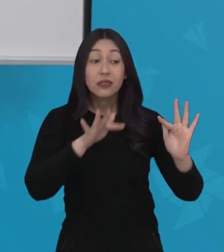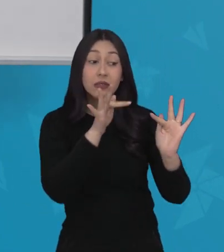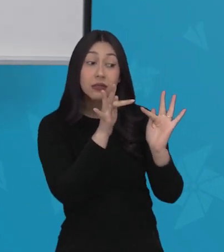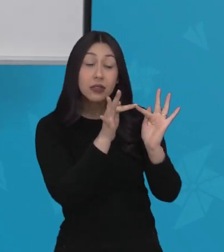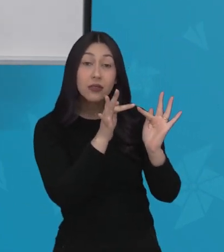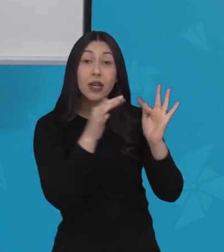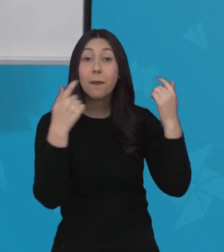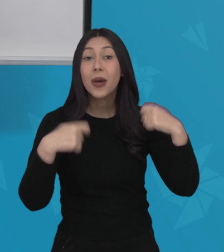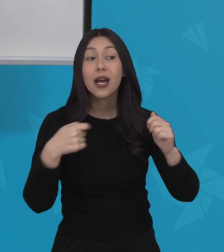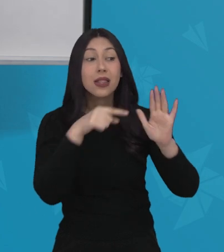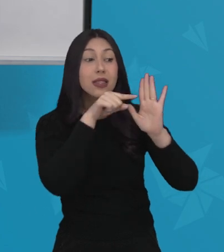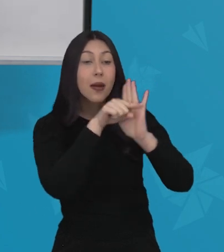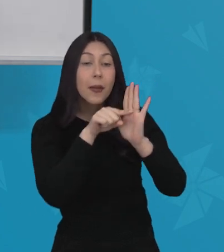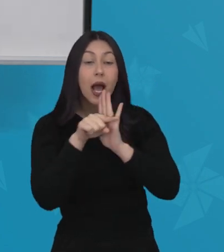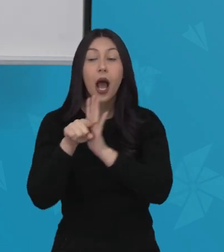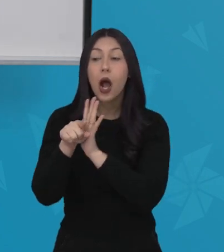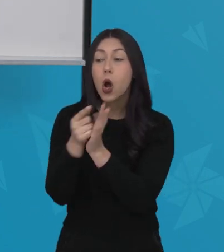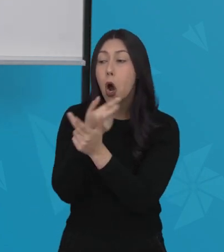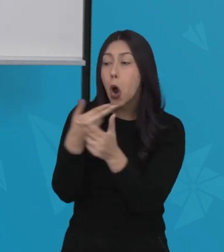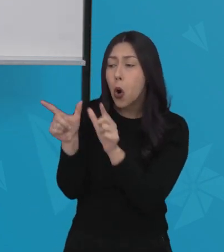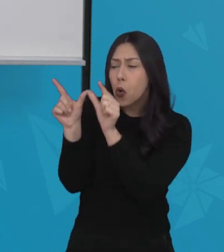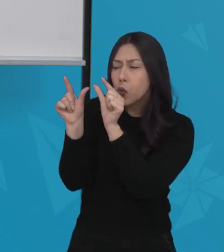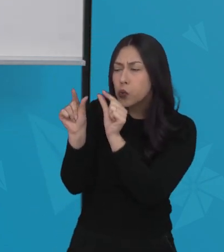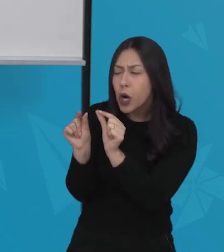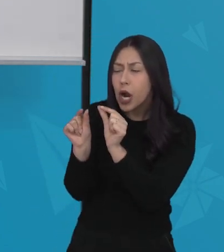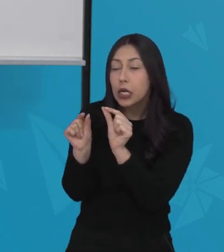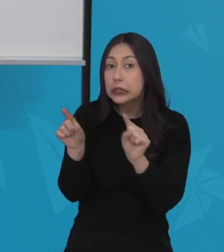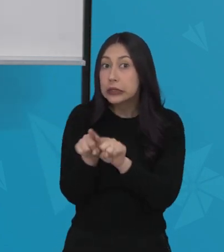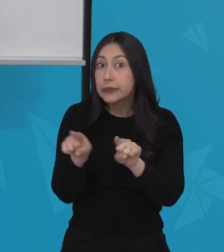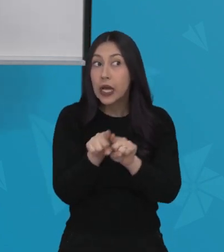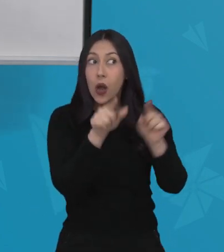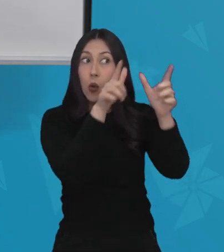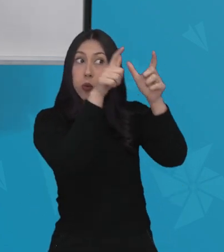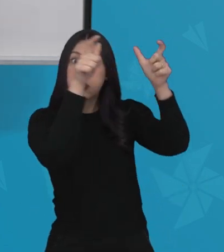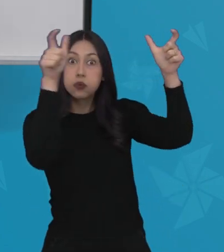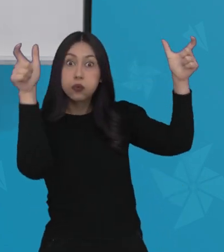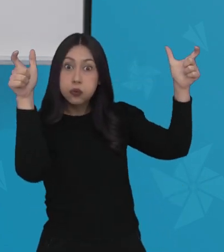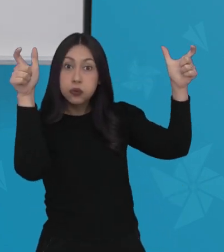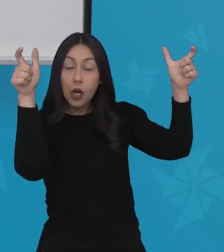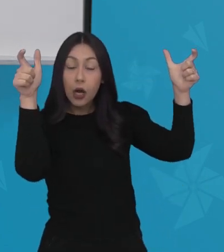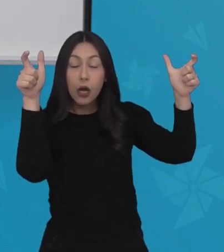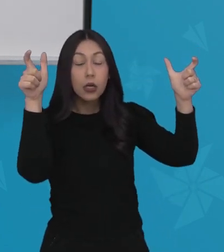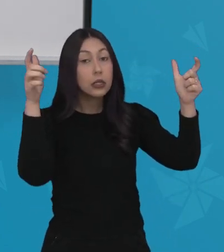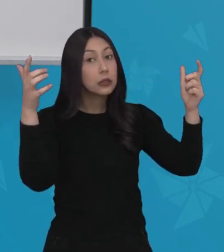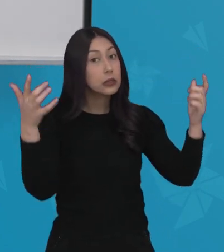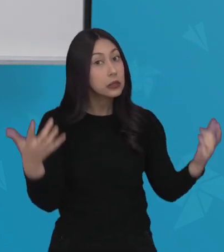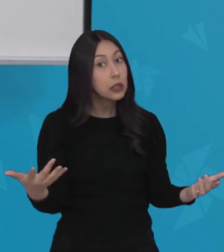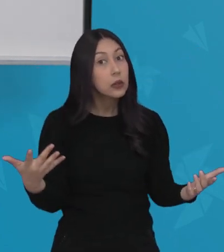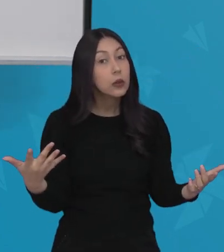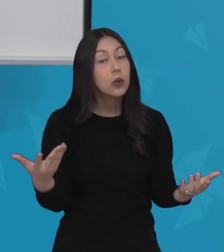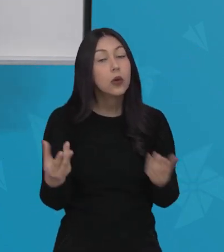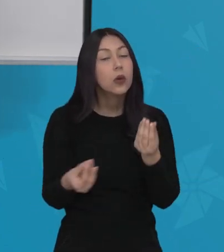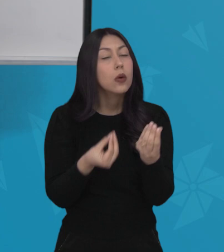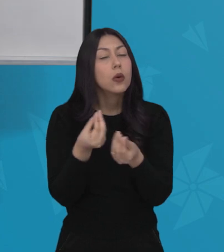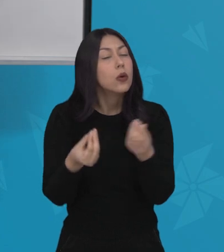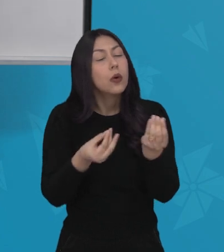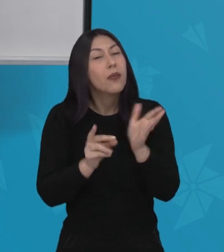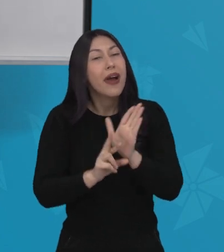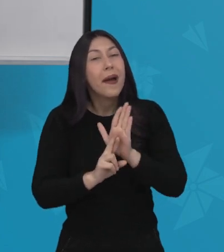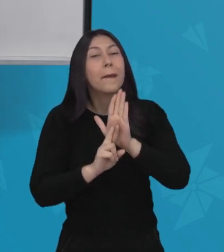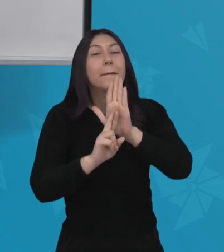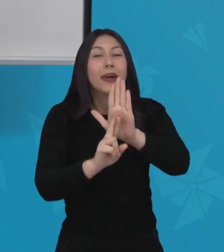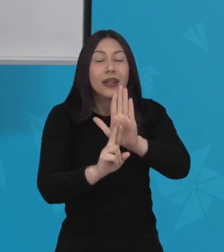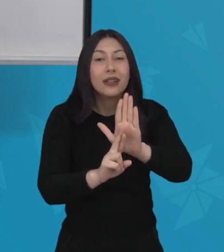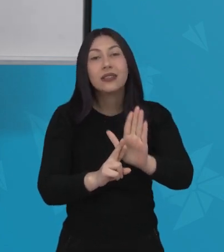física a gente tem que estudar coisas que são muito pequenas ou muito grandes. O que acontece é que para representar números